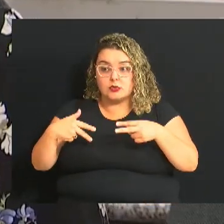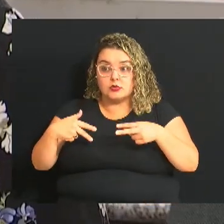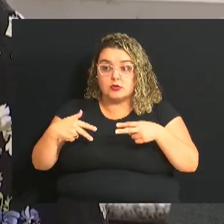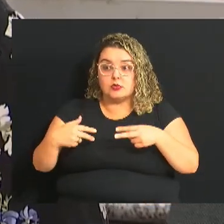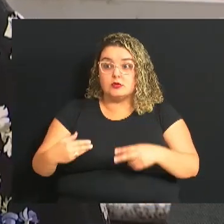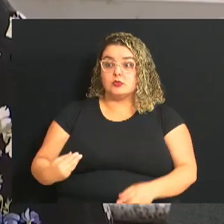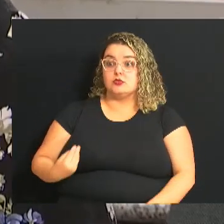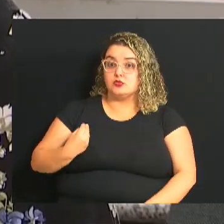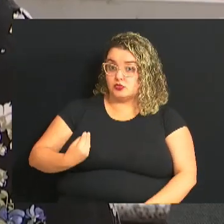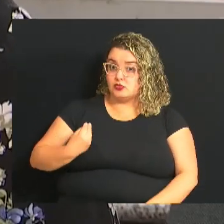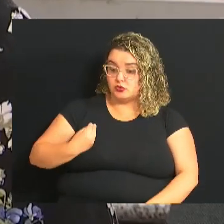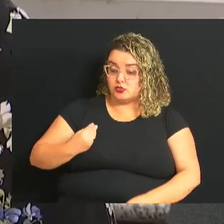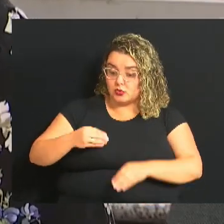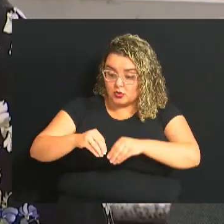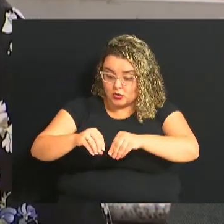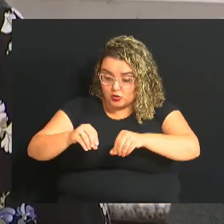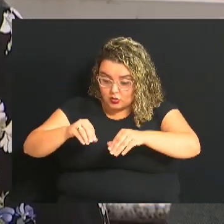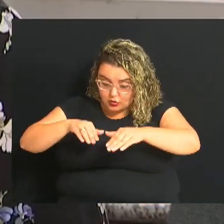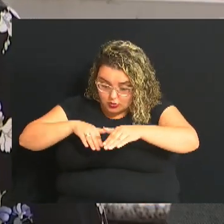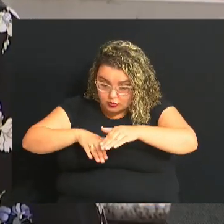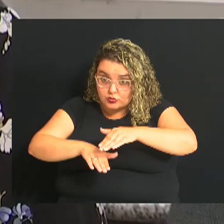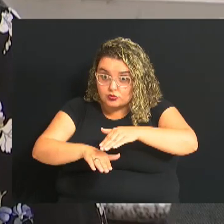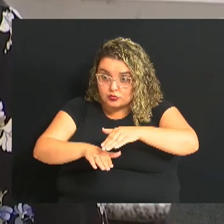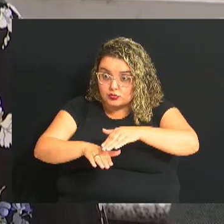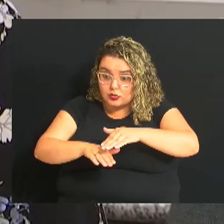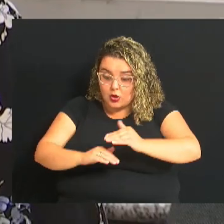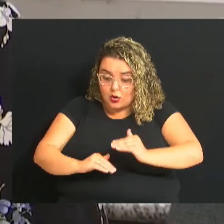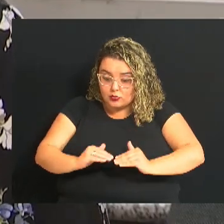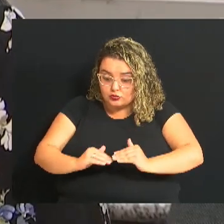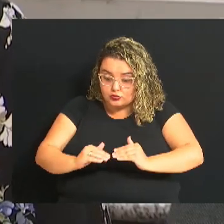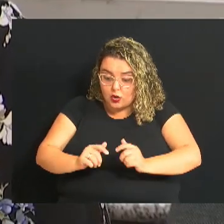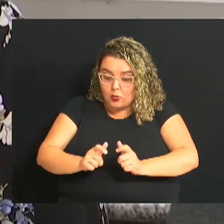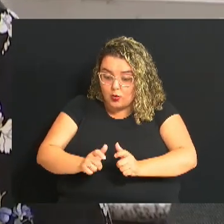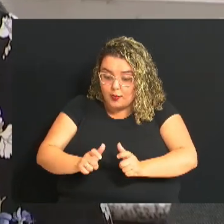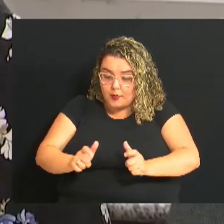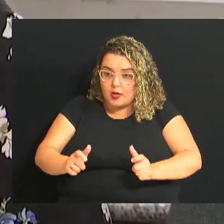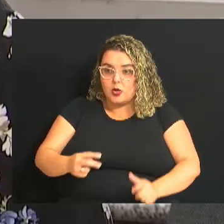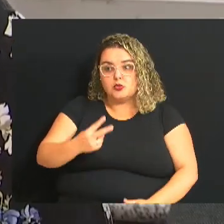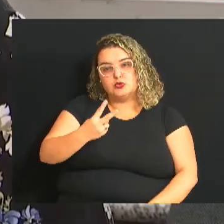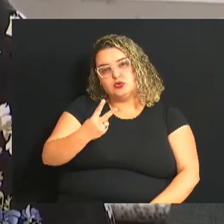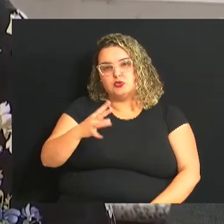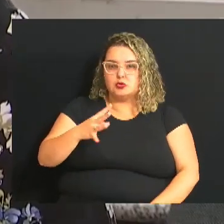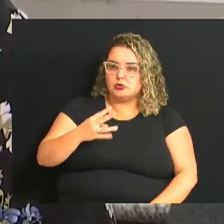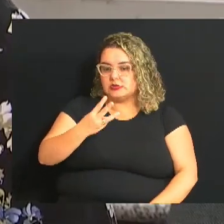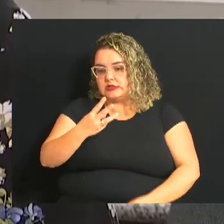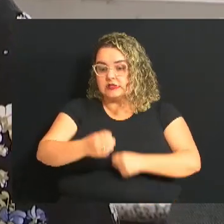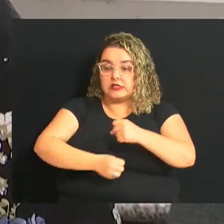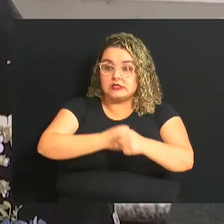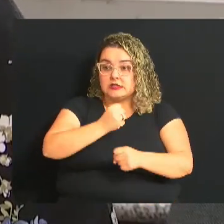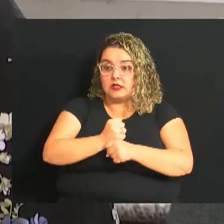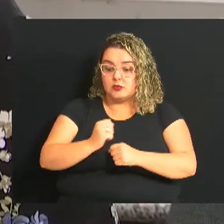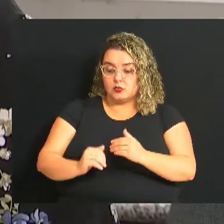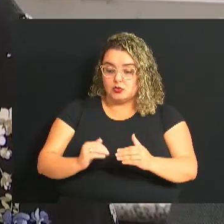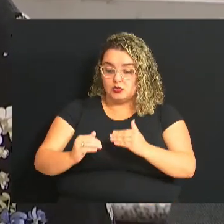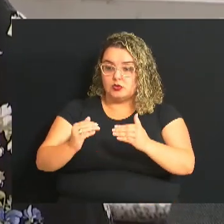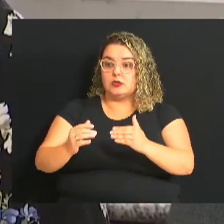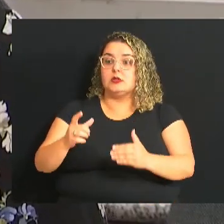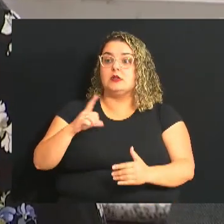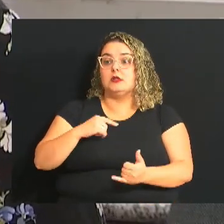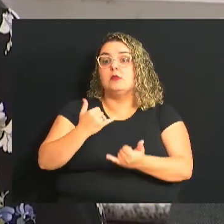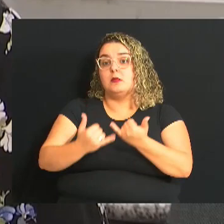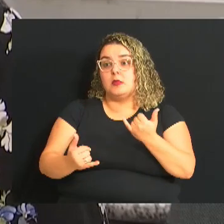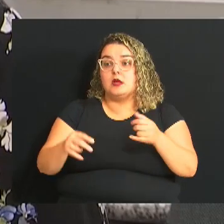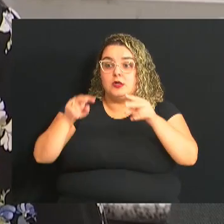presente no subsolo, né? Então, em torno de 2 a 3 anos, mais ou menos, e tem uma parte visível que é a